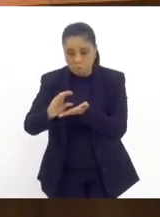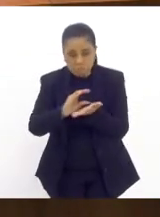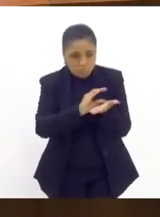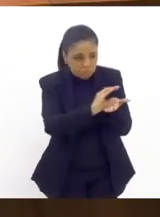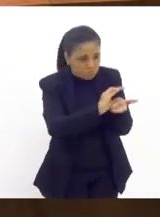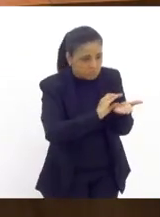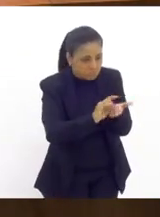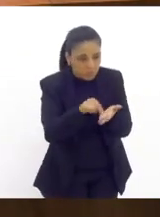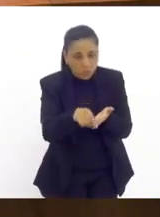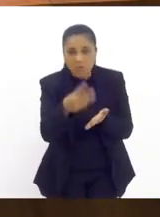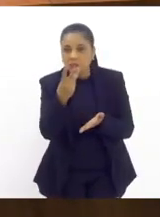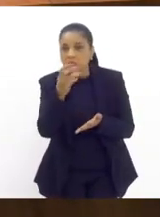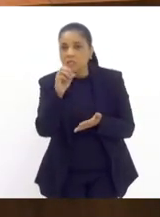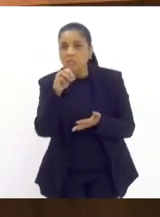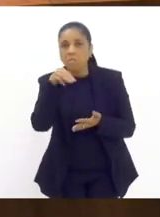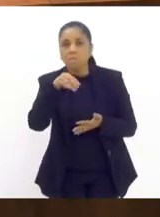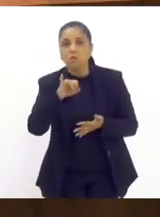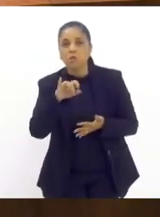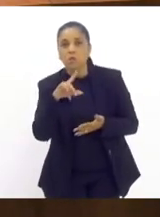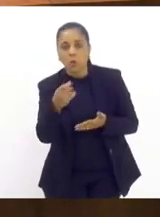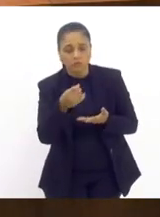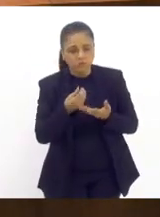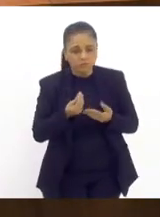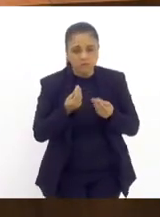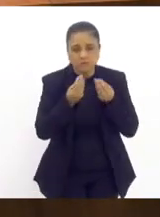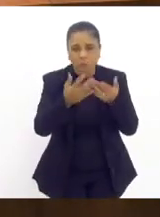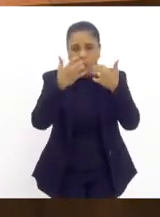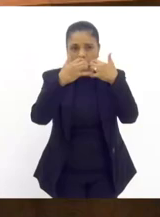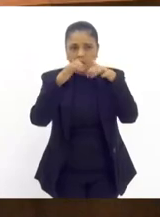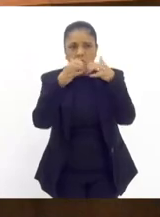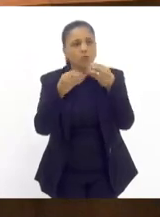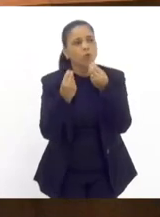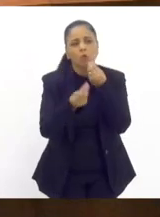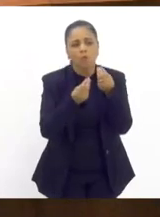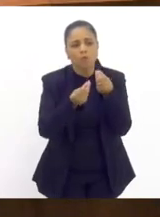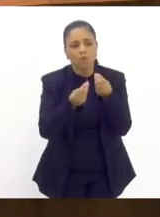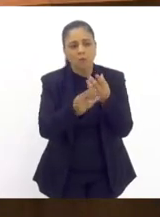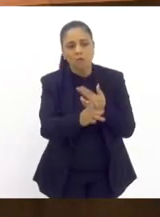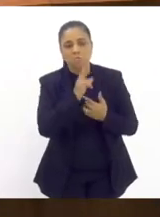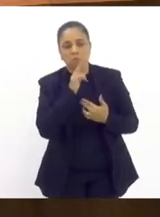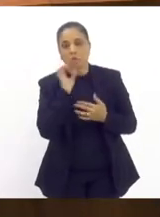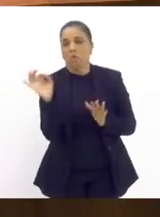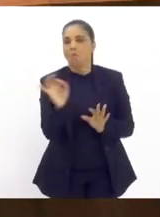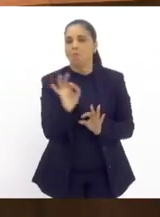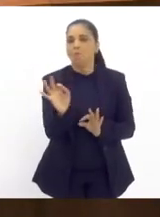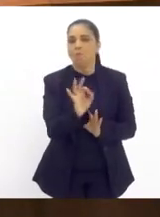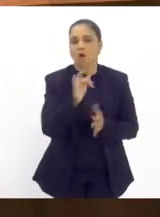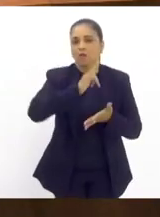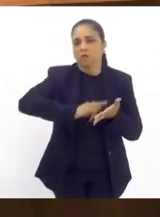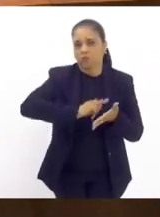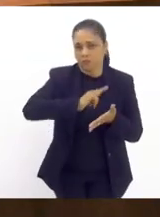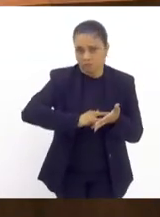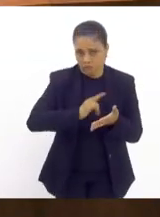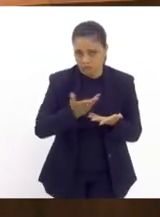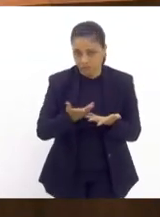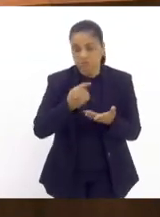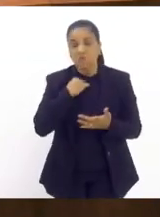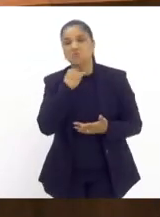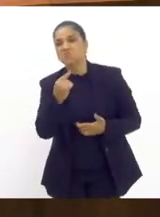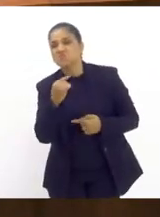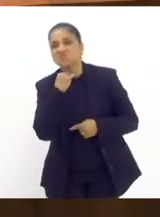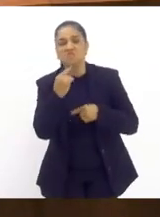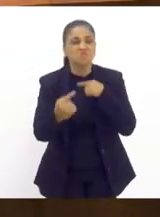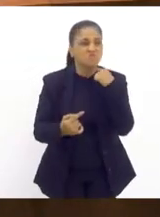30 milhões de reais aportados por essa casa então eu tenho muitas dúvidas e